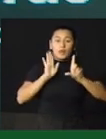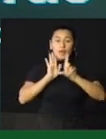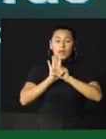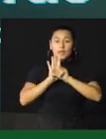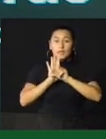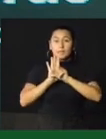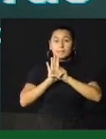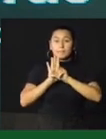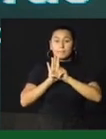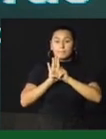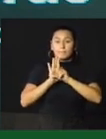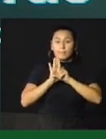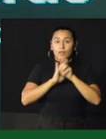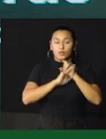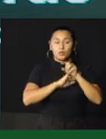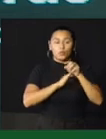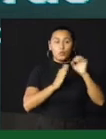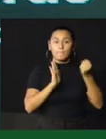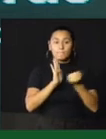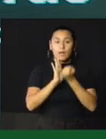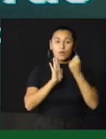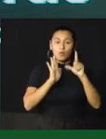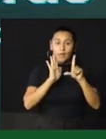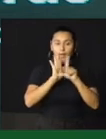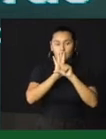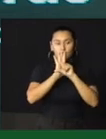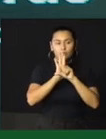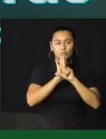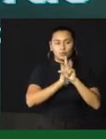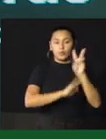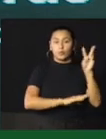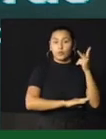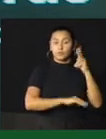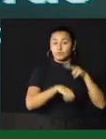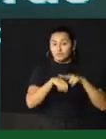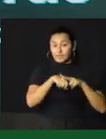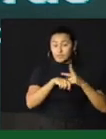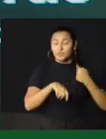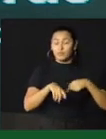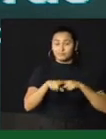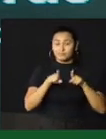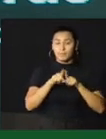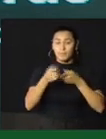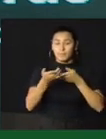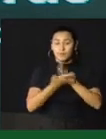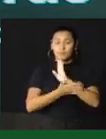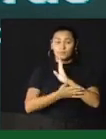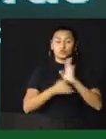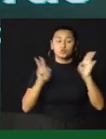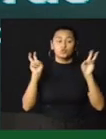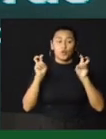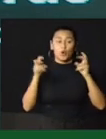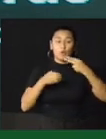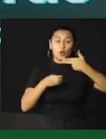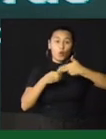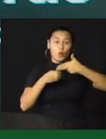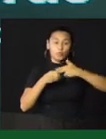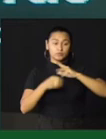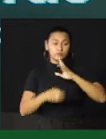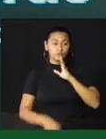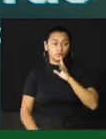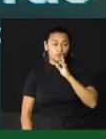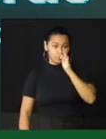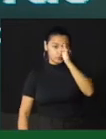do do Marco legal do hidrogênio Verde mas também aprovamos recentemente o combustível do Futuro estimulando aqui a questão